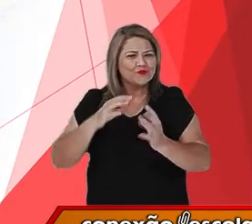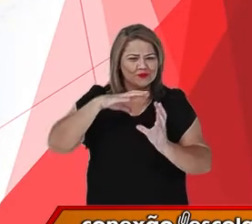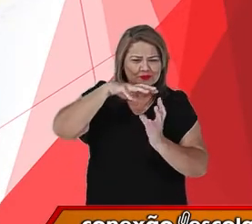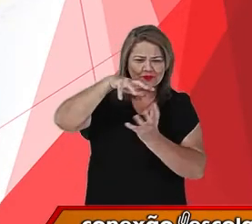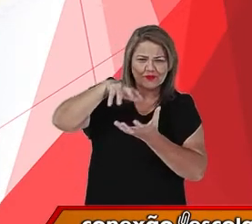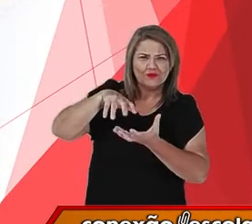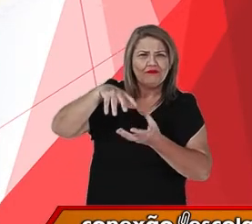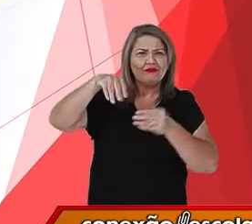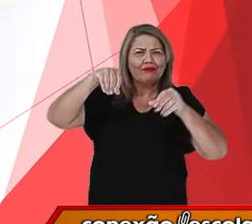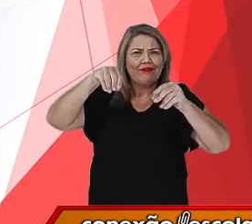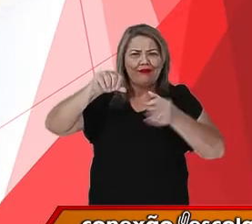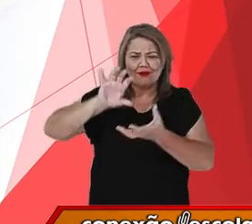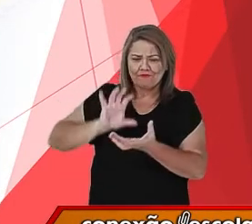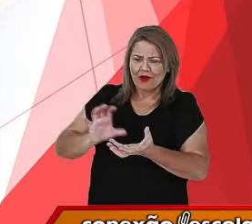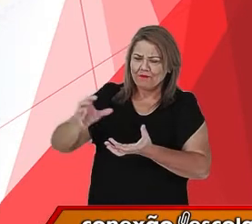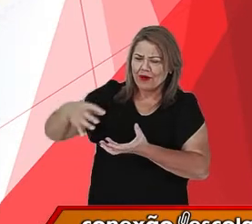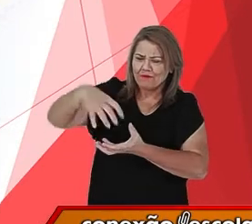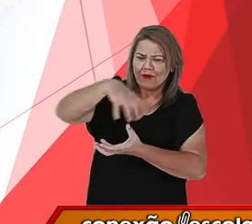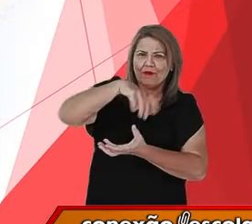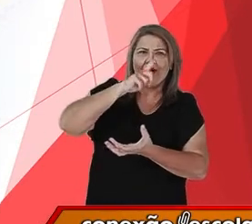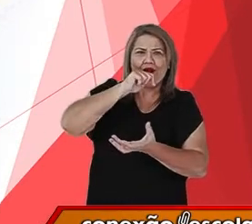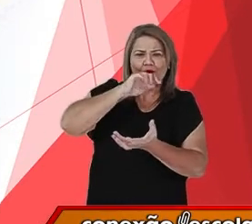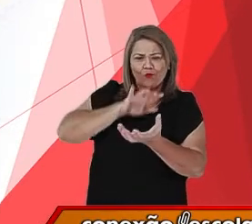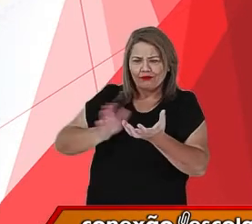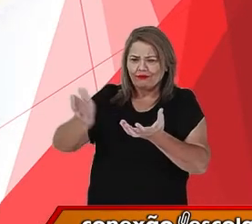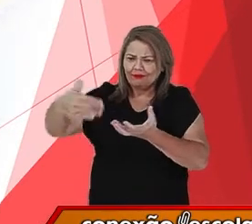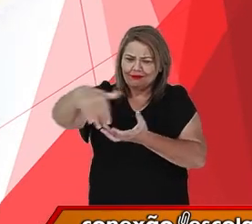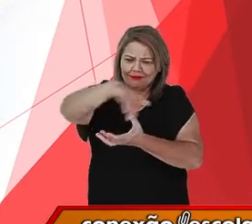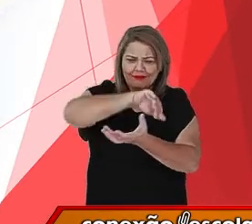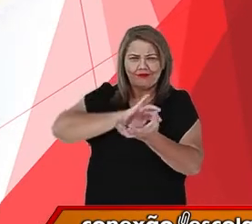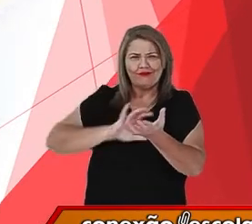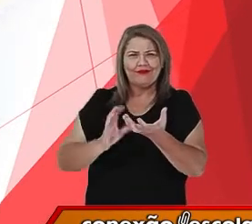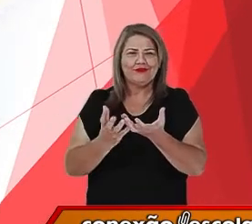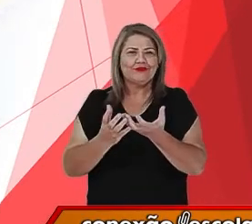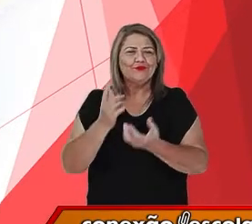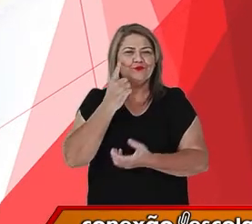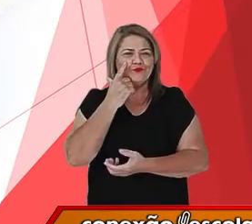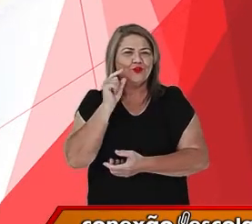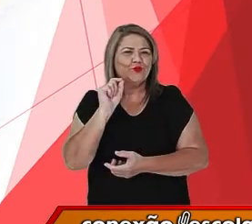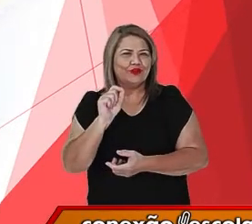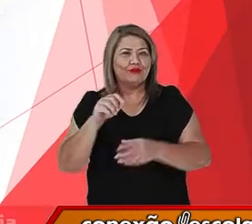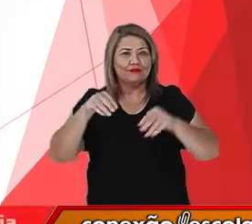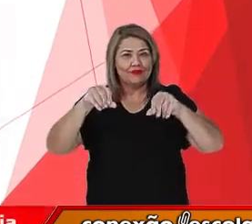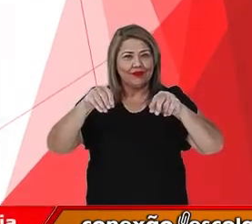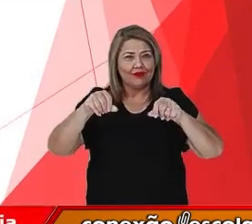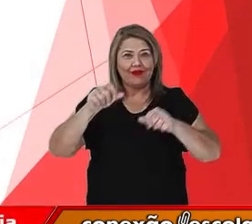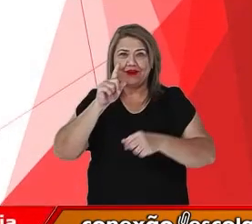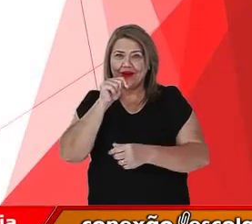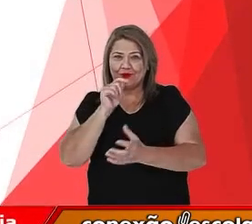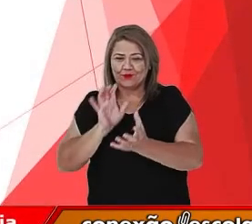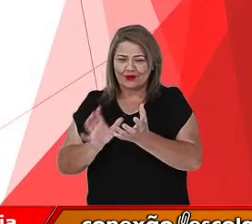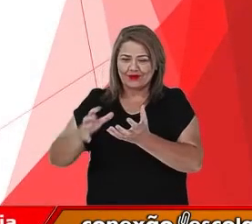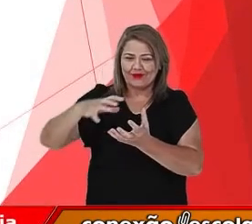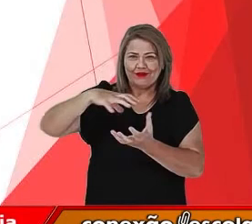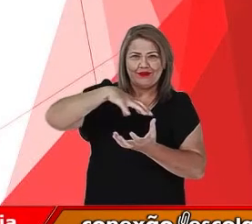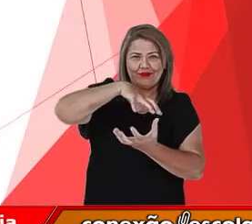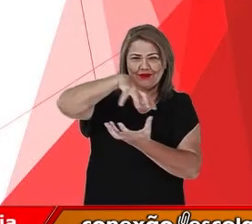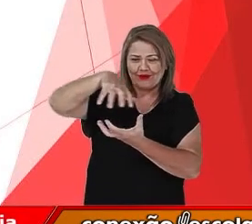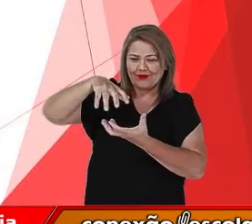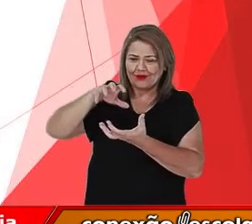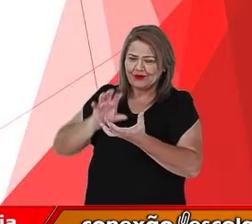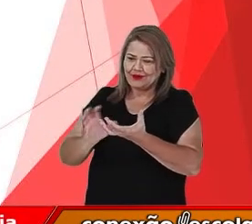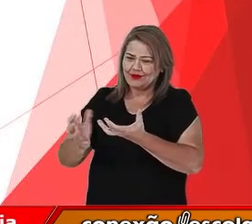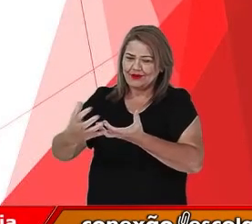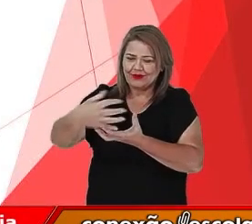do que sejam os oceanos? Veja bem, os continentes e os oceanos, eles estão